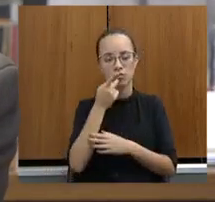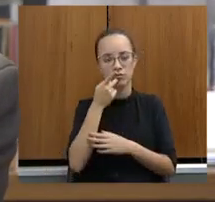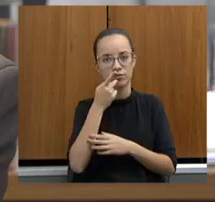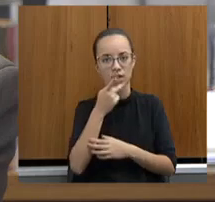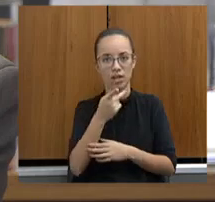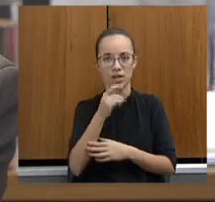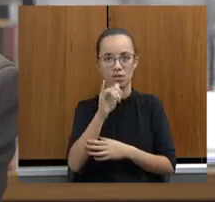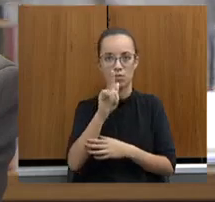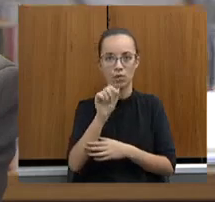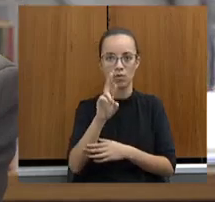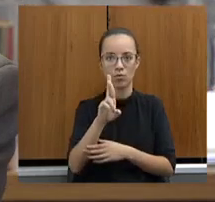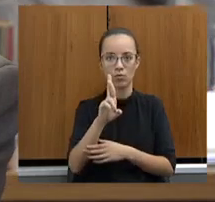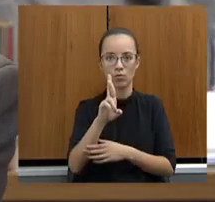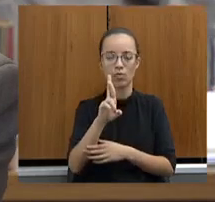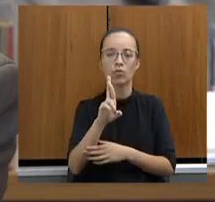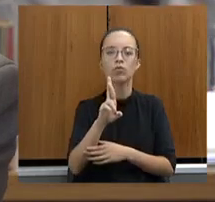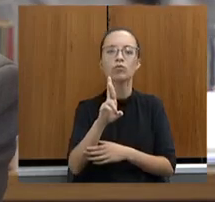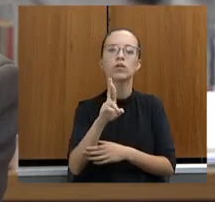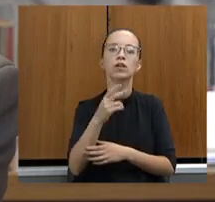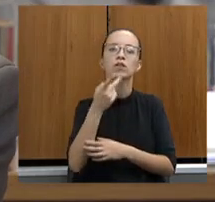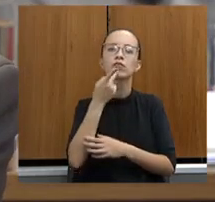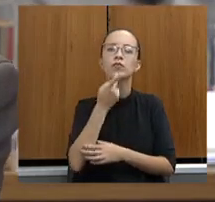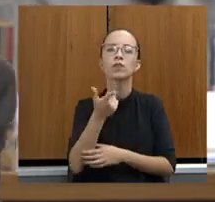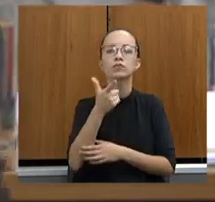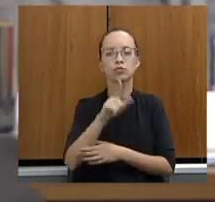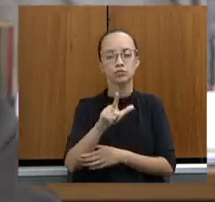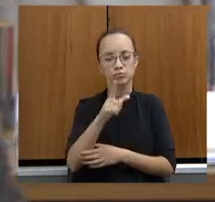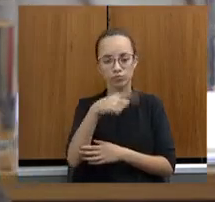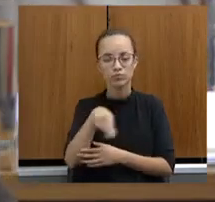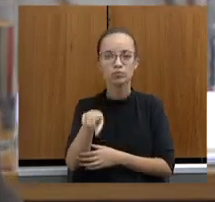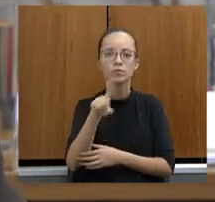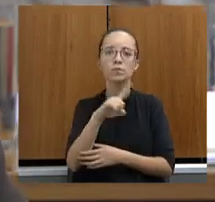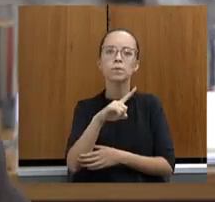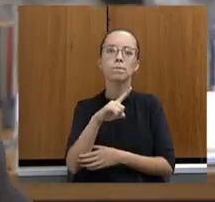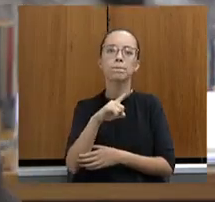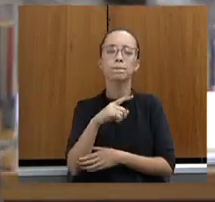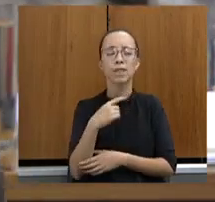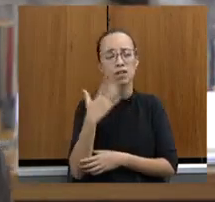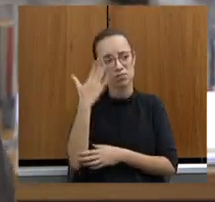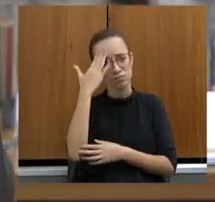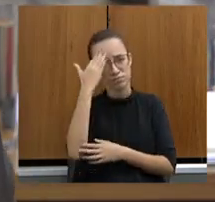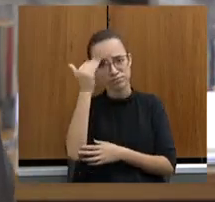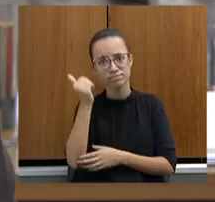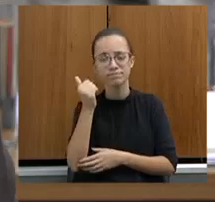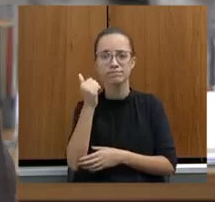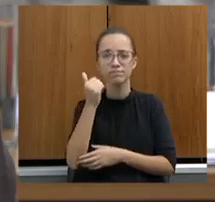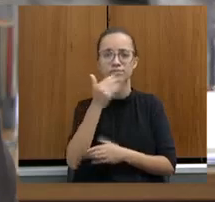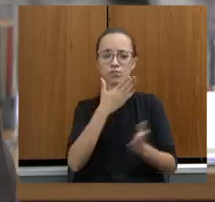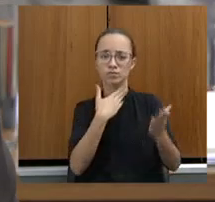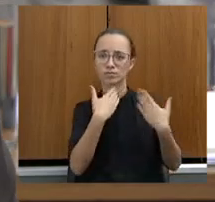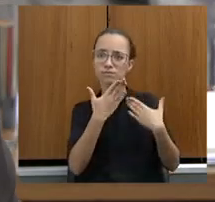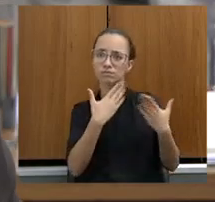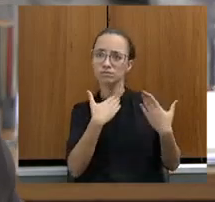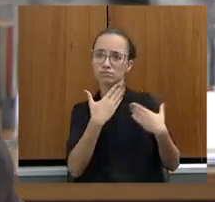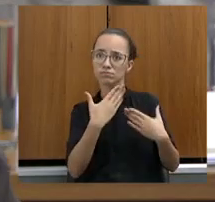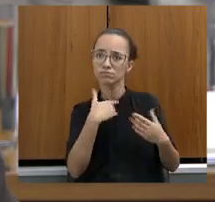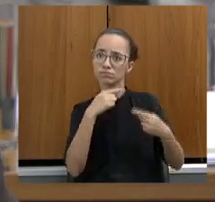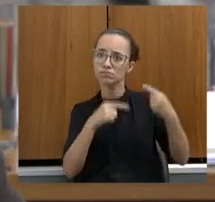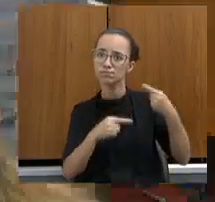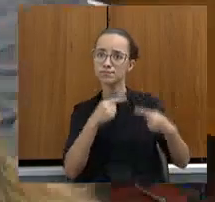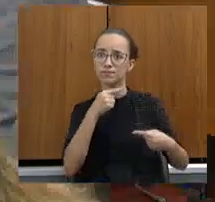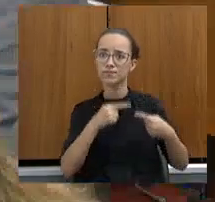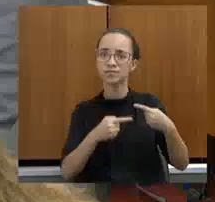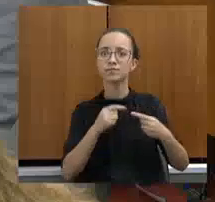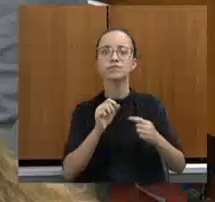secretário igoreto e repito aqui publicamente eu até aceito fazer o debate né Se